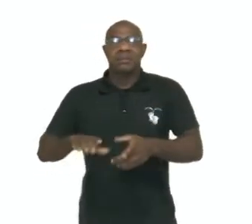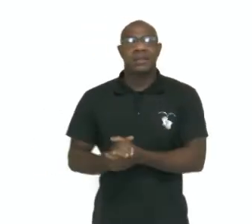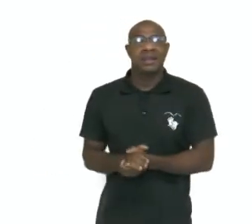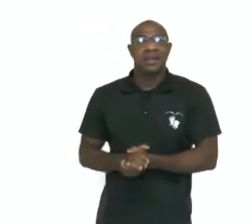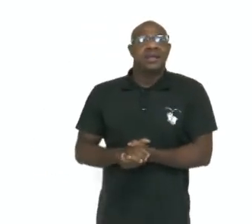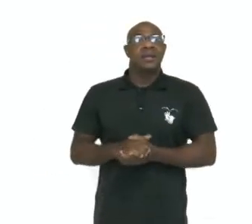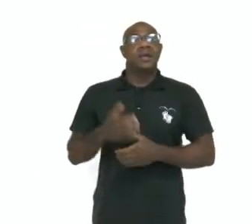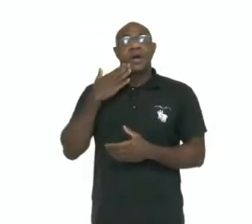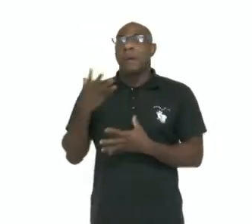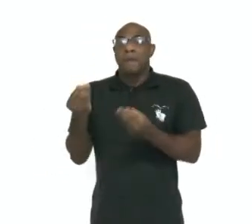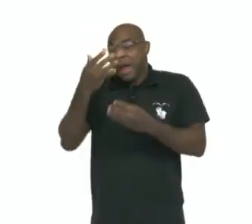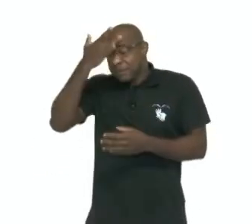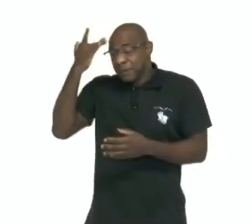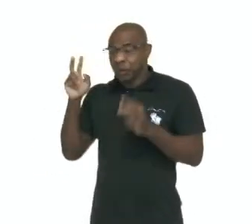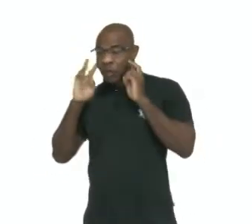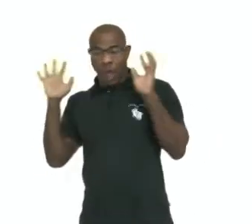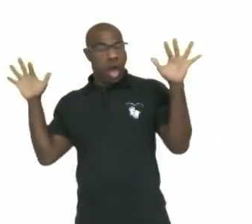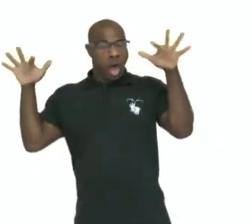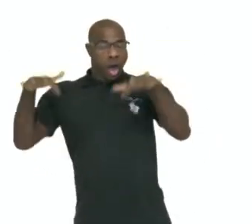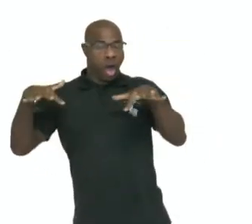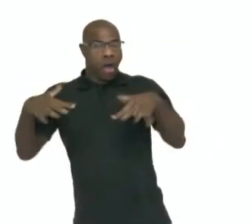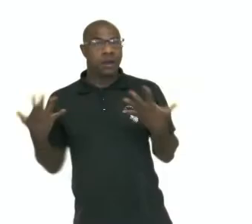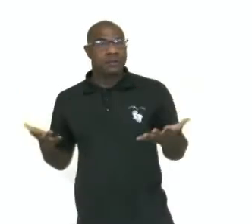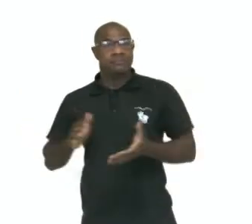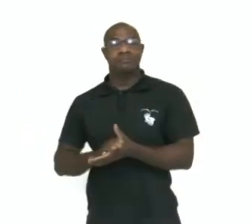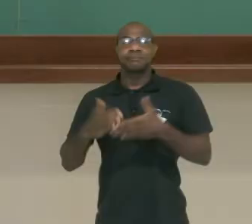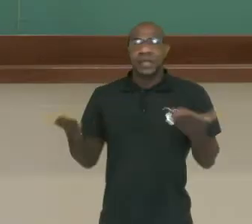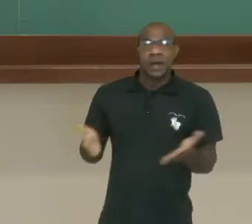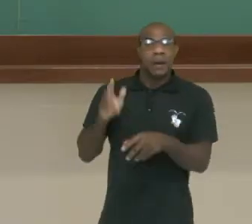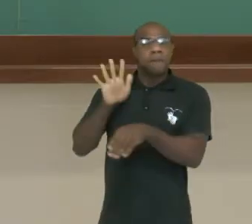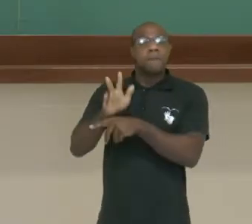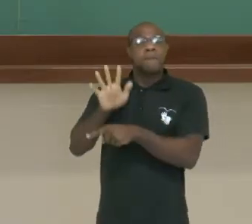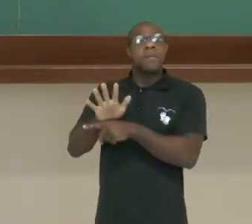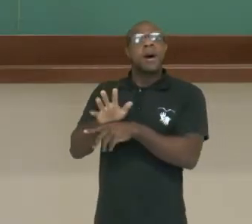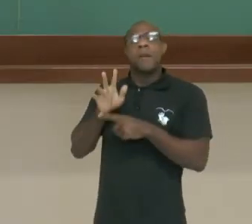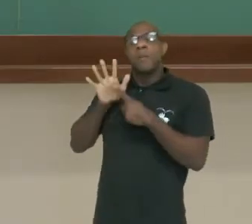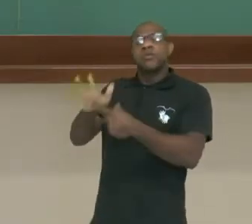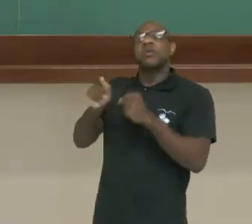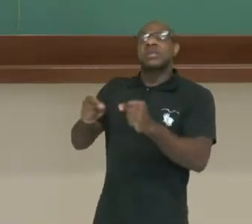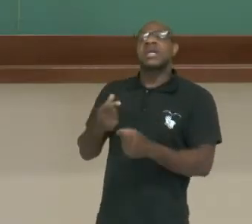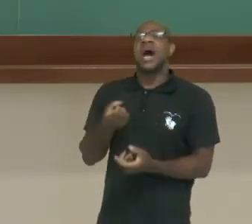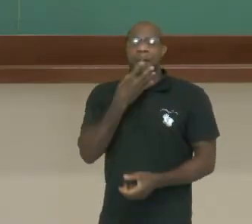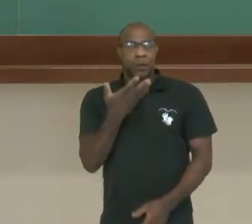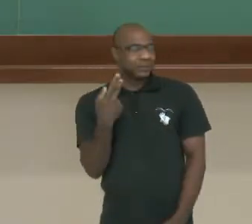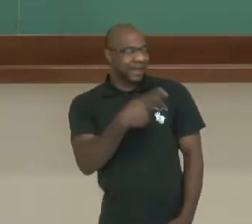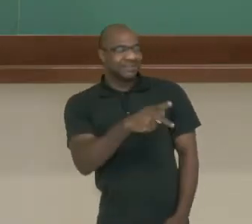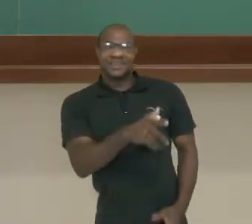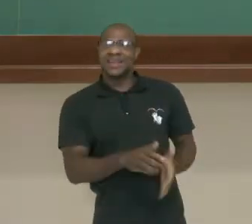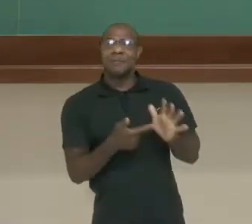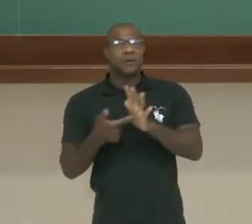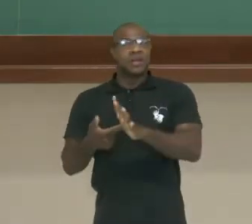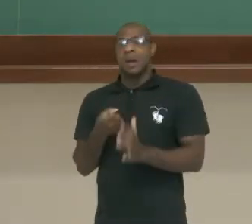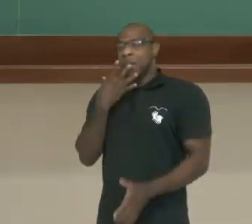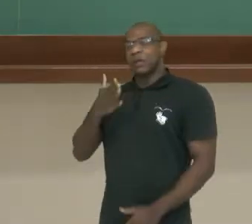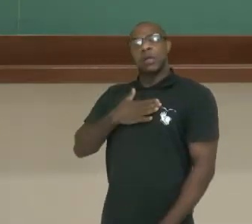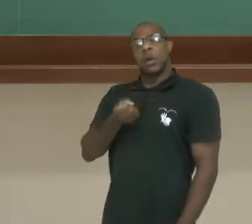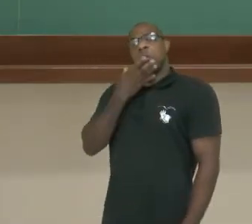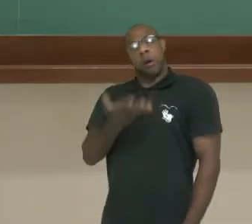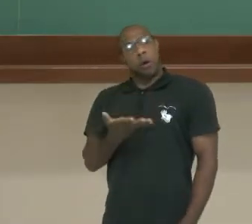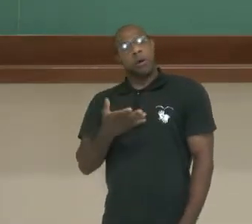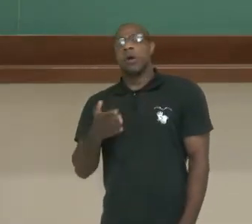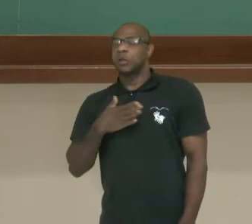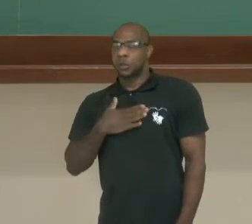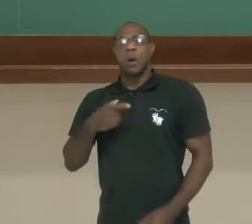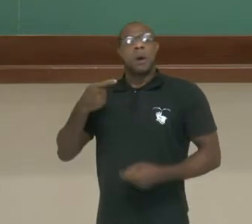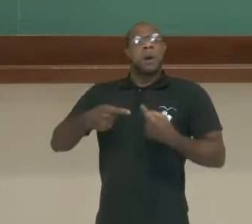faz isso na frente de outras pessoas, mostrando então a sua bondade, essa característica dele de ele